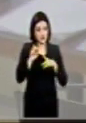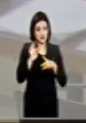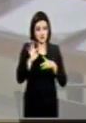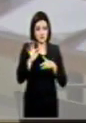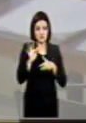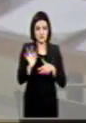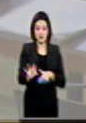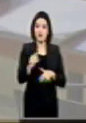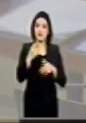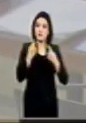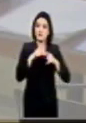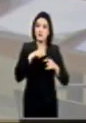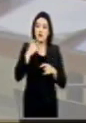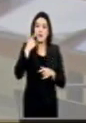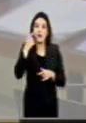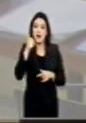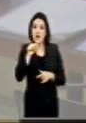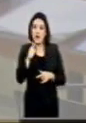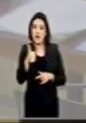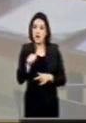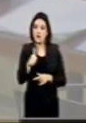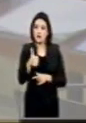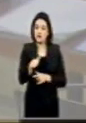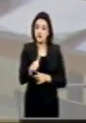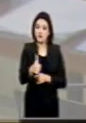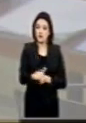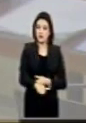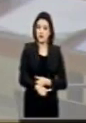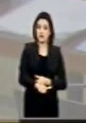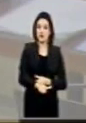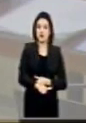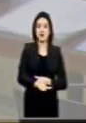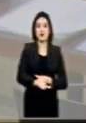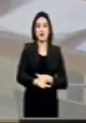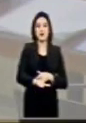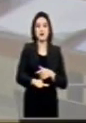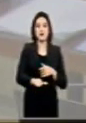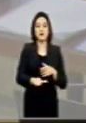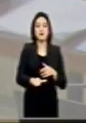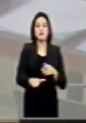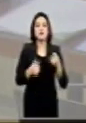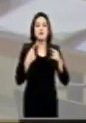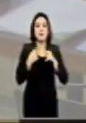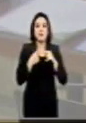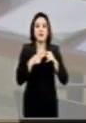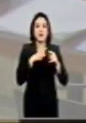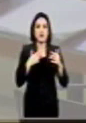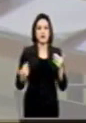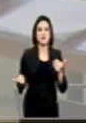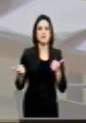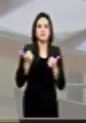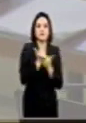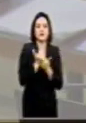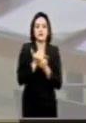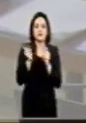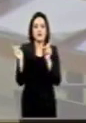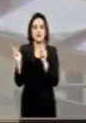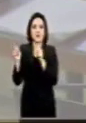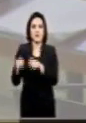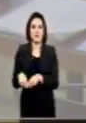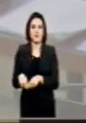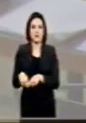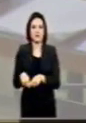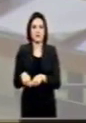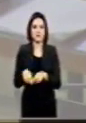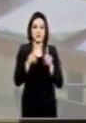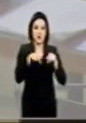à análise da alegada usurpação de competência. Portanto, assim posto,